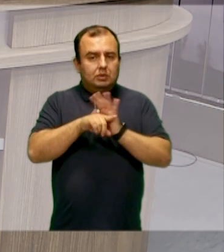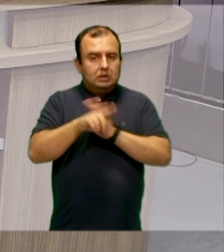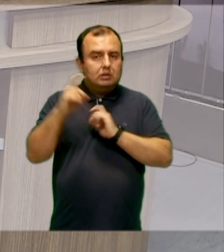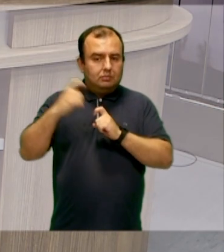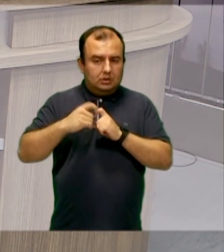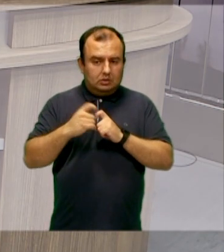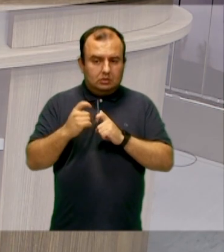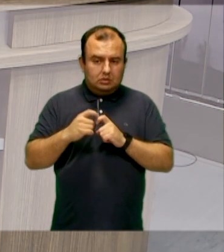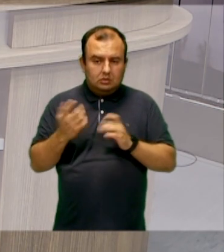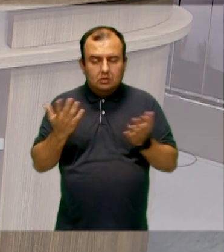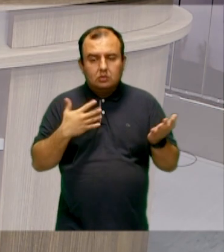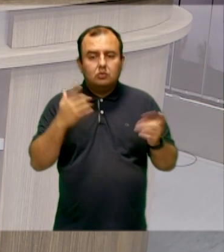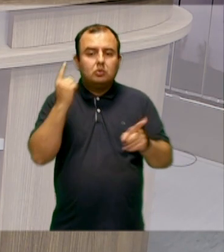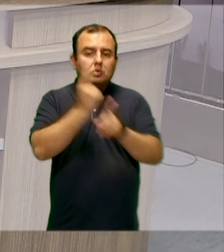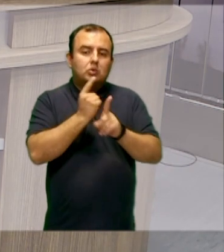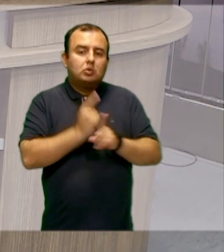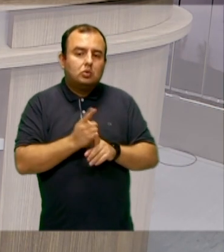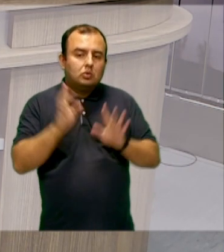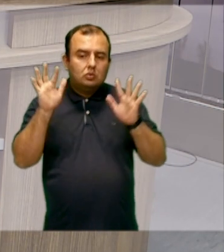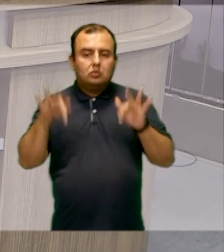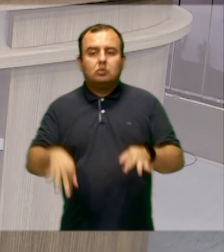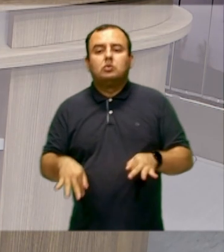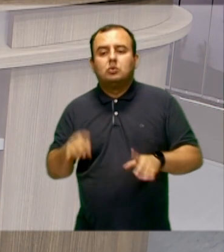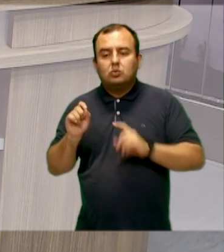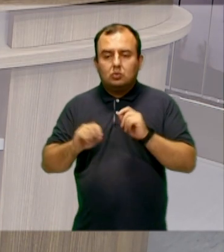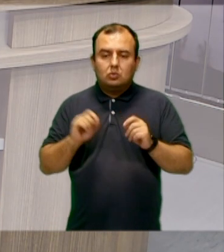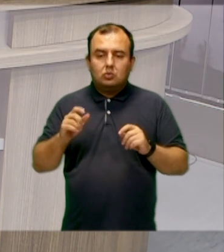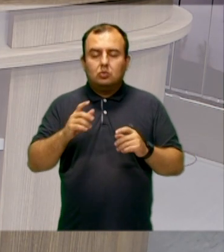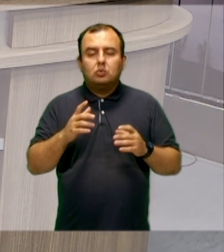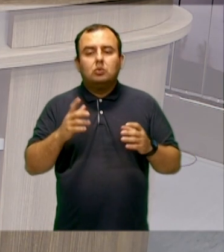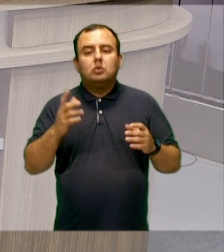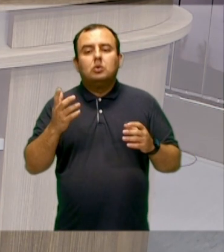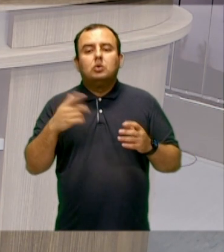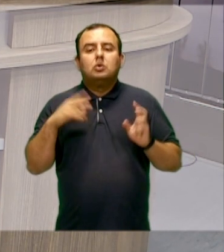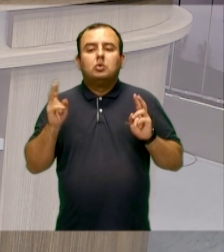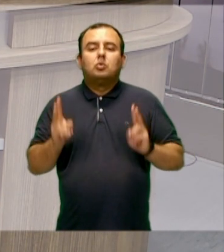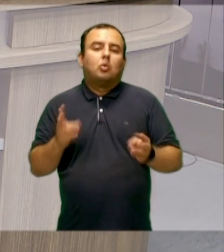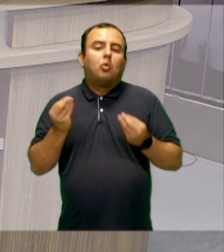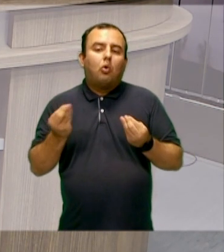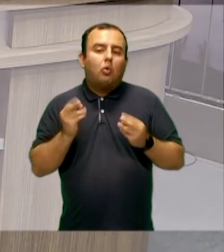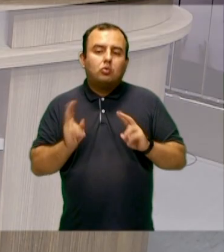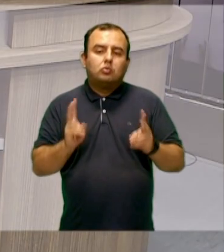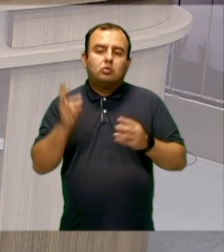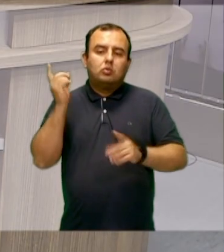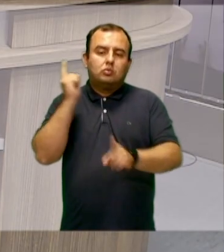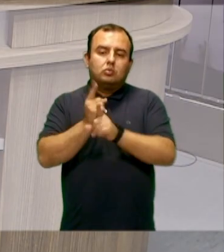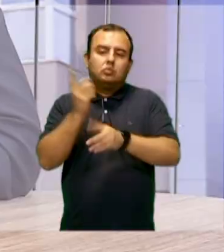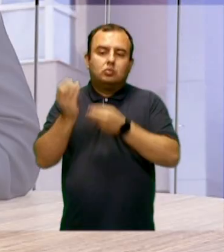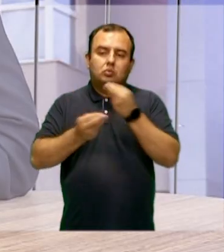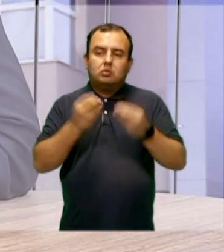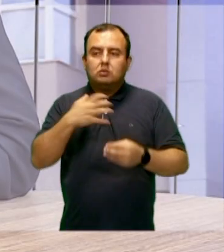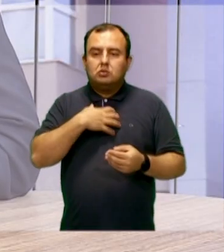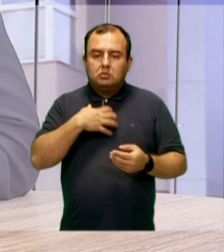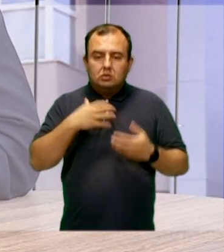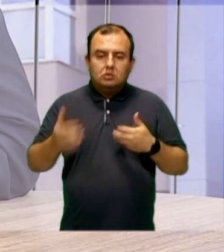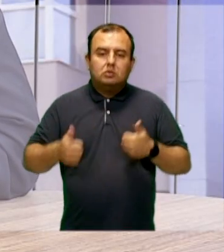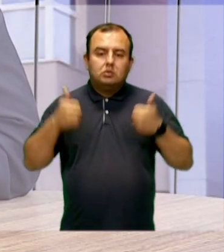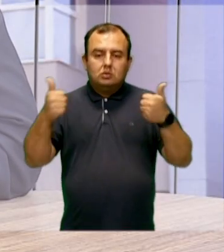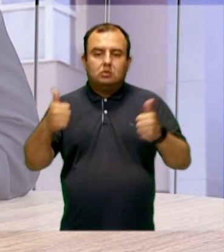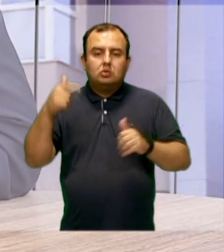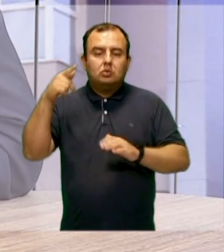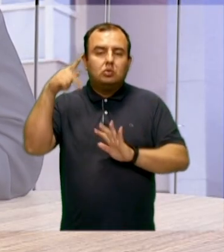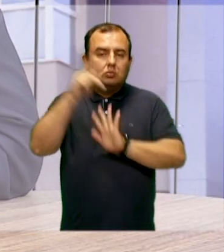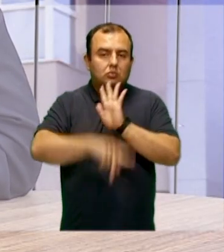participa. E ali eles fizeram alguns encontros. E ao final desses encontros, o pessoal perguntou se não tinha como continuar os encontros, porque foi algo que estava fazendo bem para eles. Então esse foi um